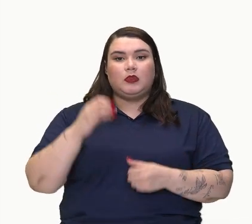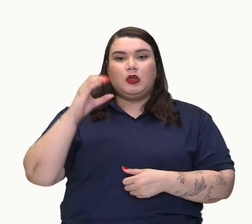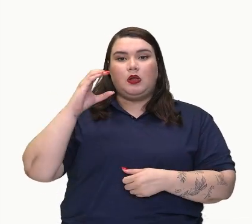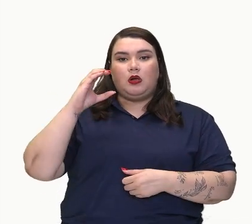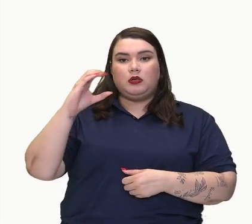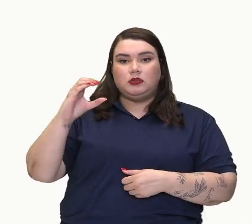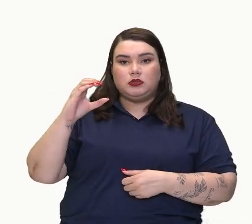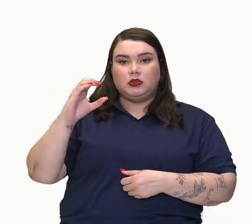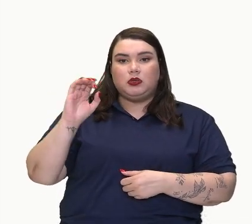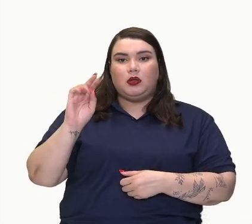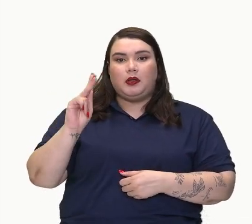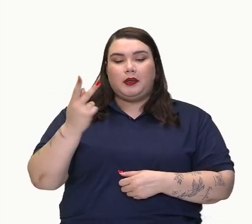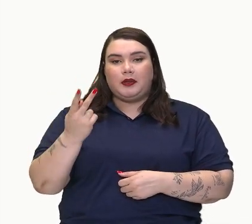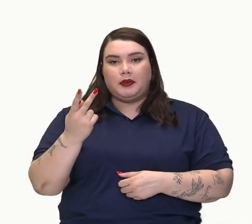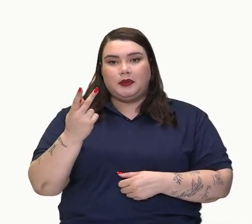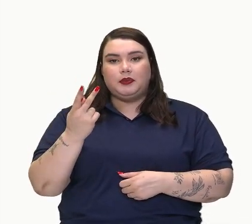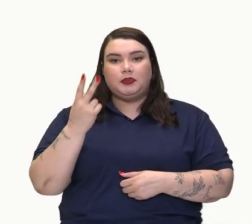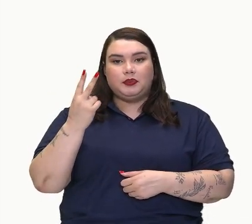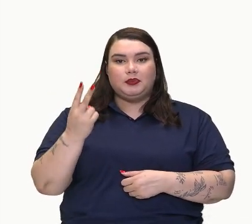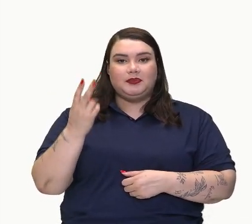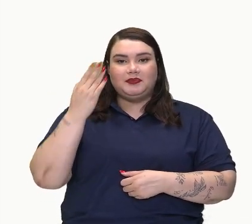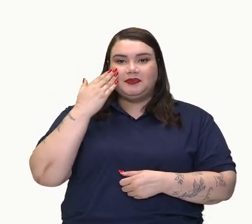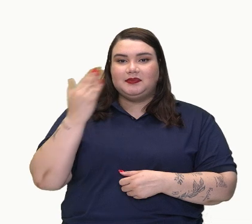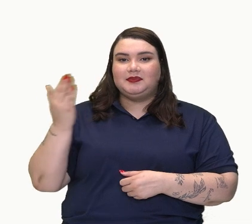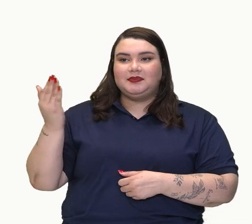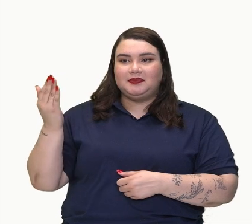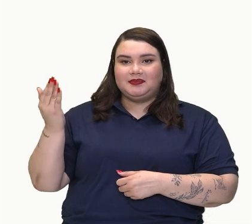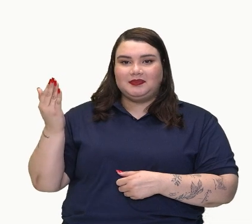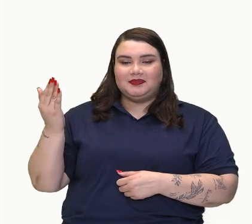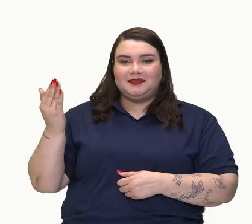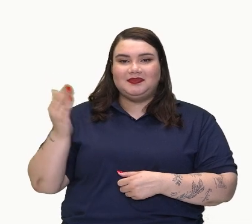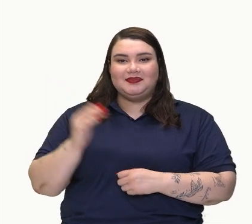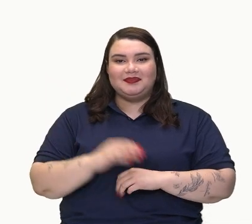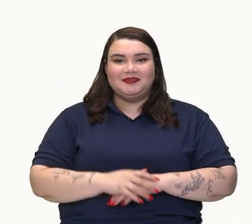H2, H, aqui é 3.